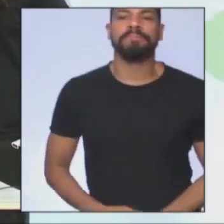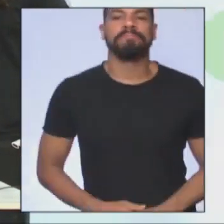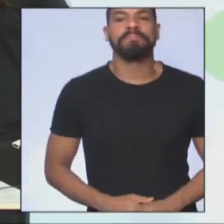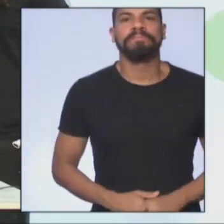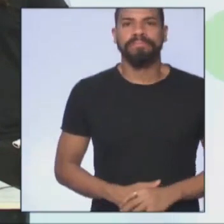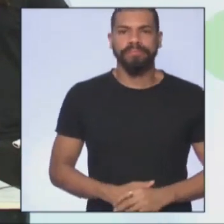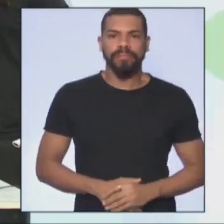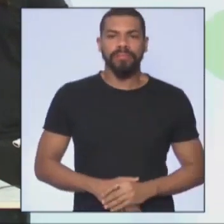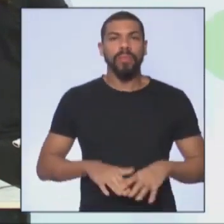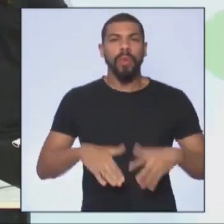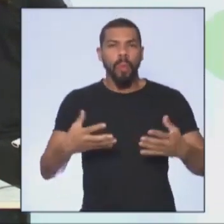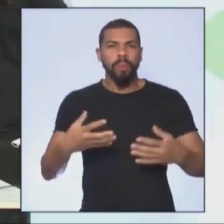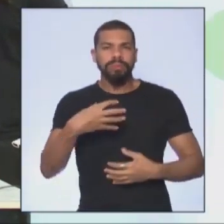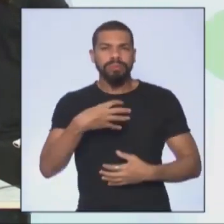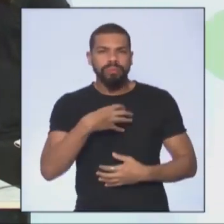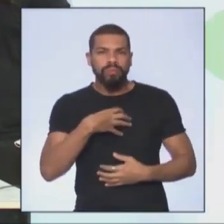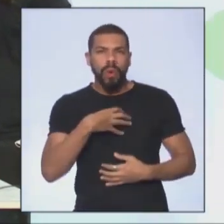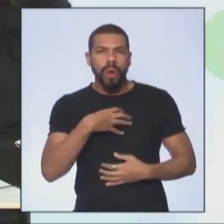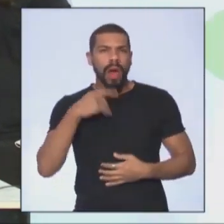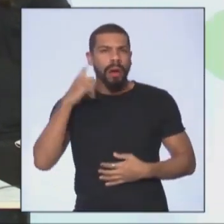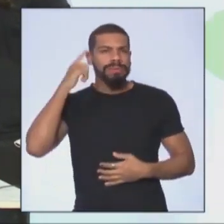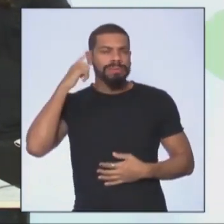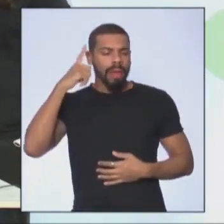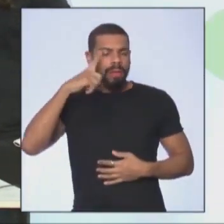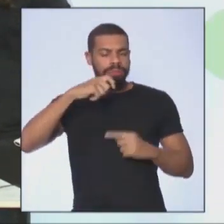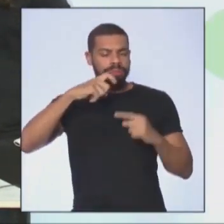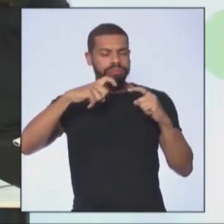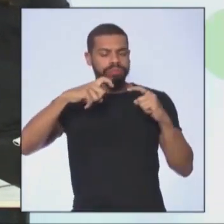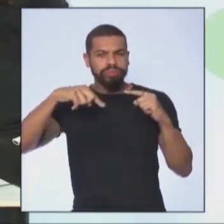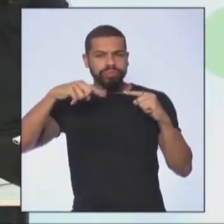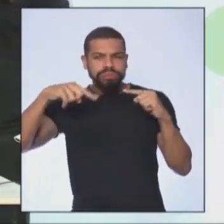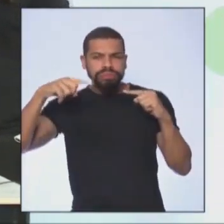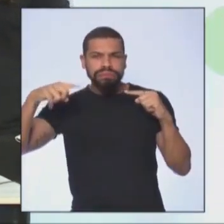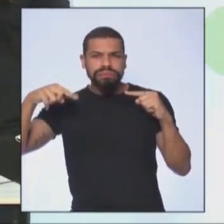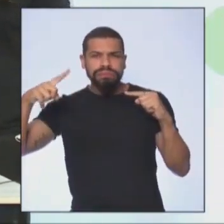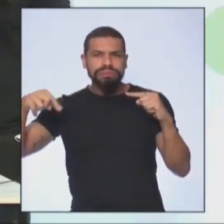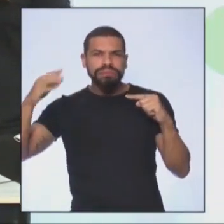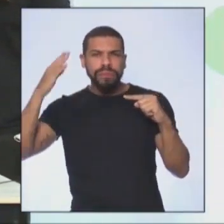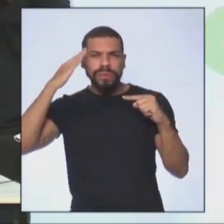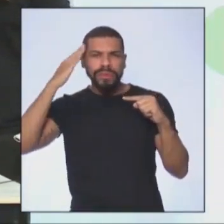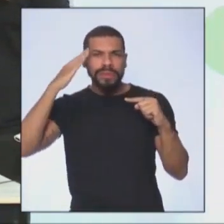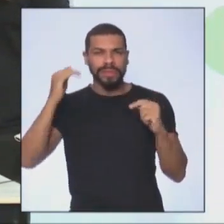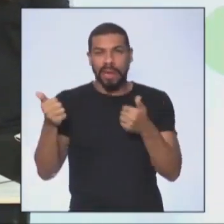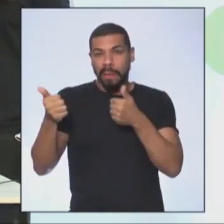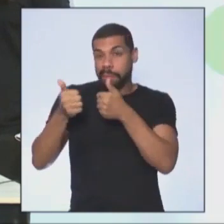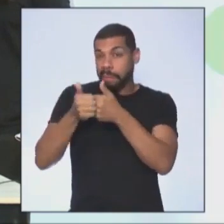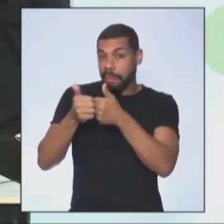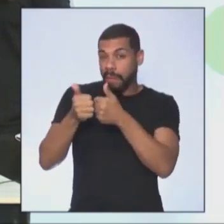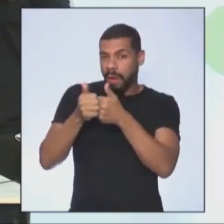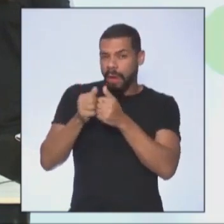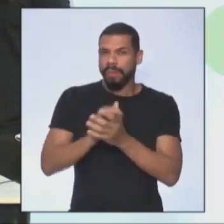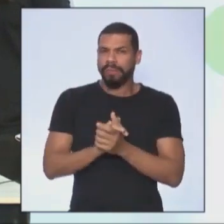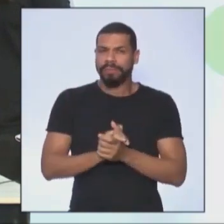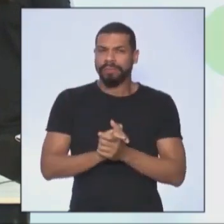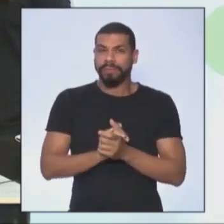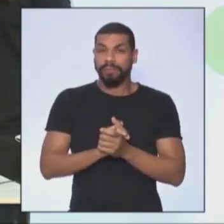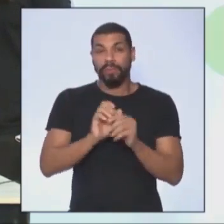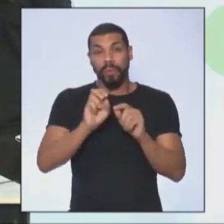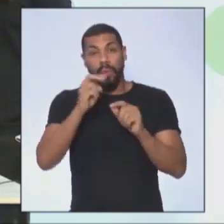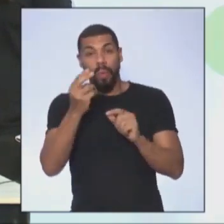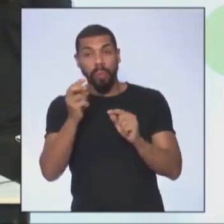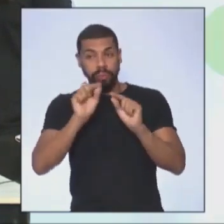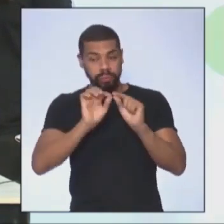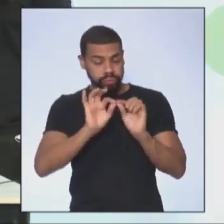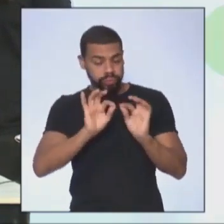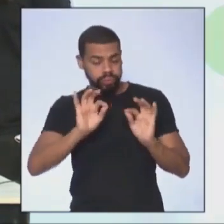de batimento, eu sei que as frequências estão próximas, ou seja, os sons estão próximos. Então, basta eu apertar um pouquinho ou afrouxar um pouquinho